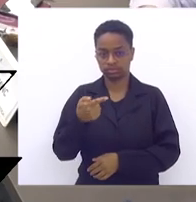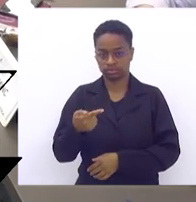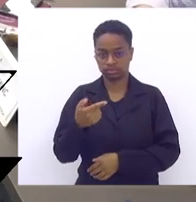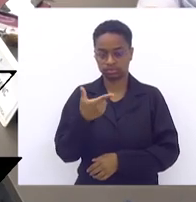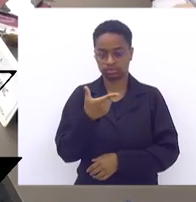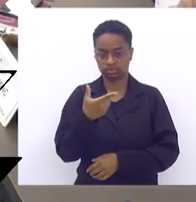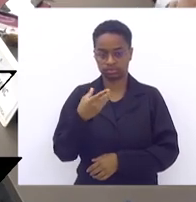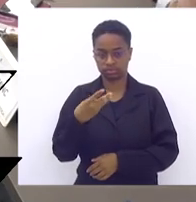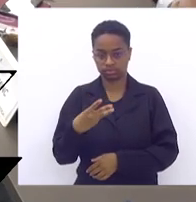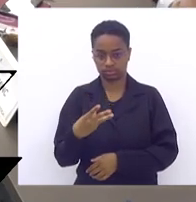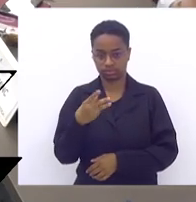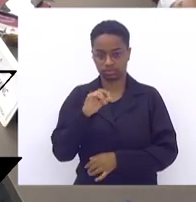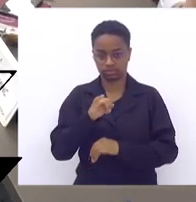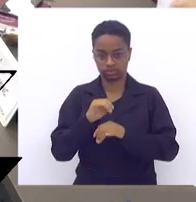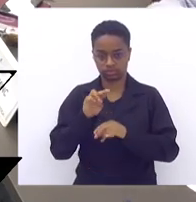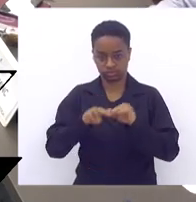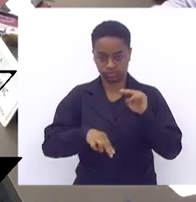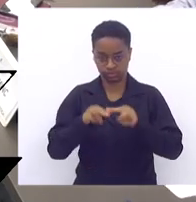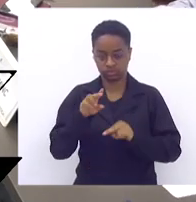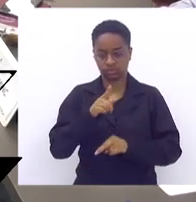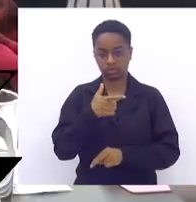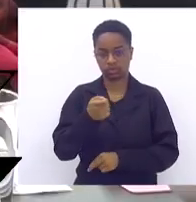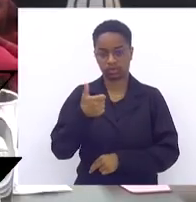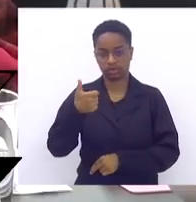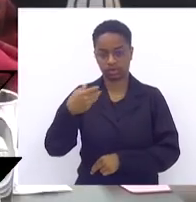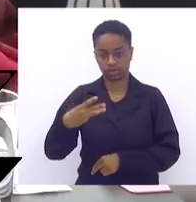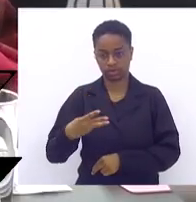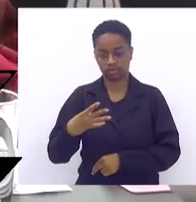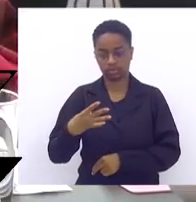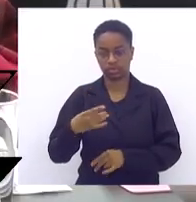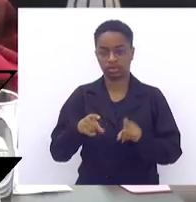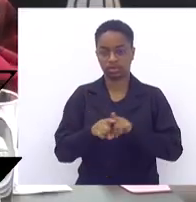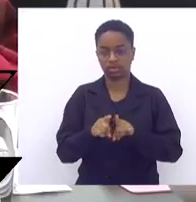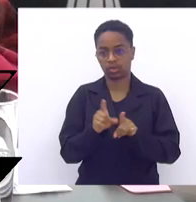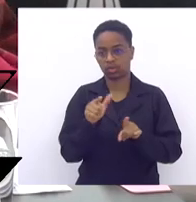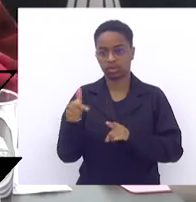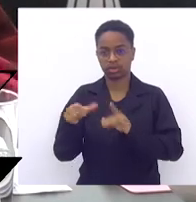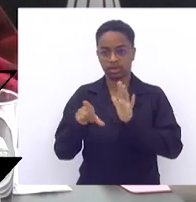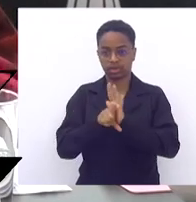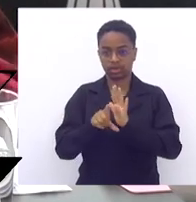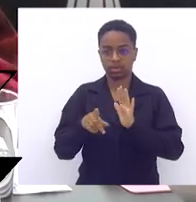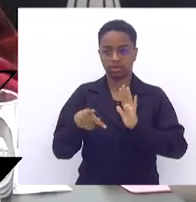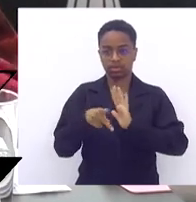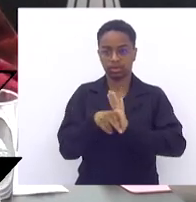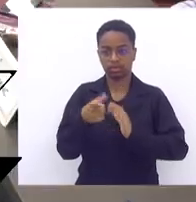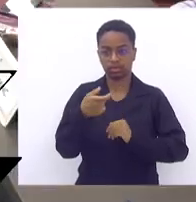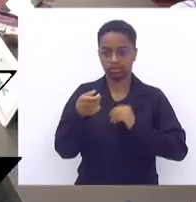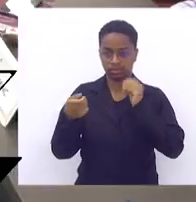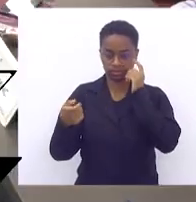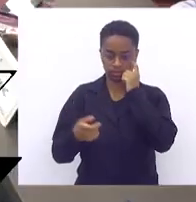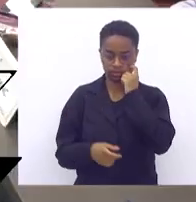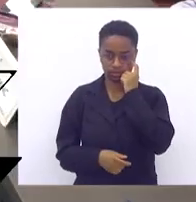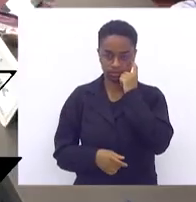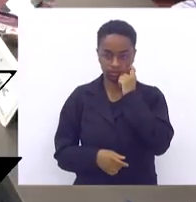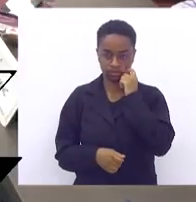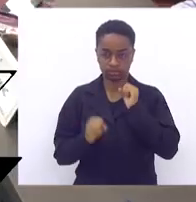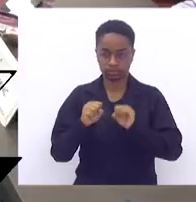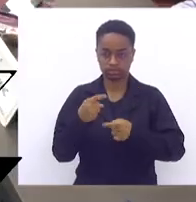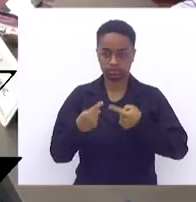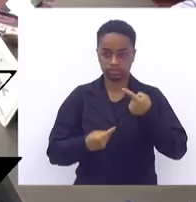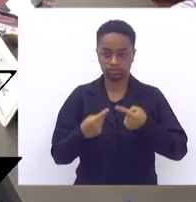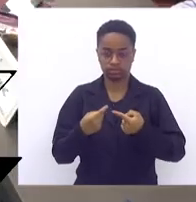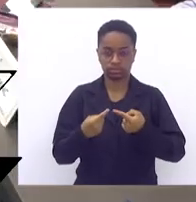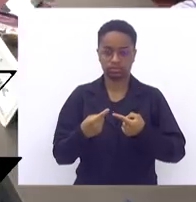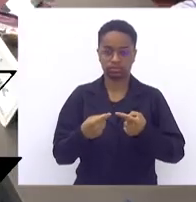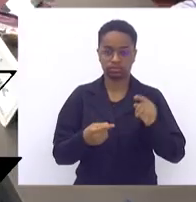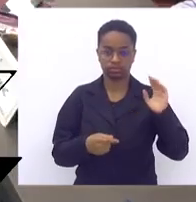de 2014, e a lei 8.756, de 17 de março de 2020. Em discussão. Para